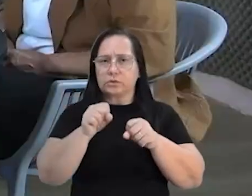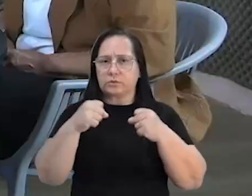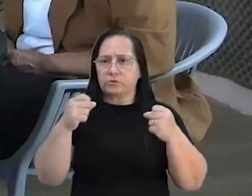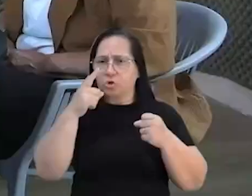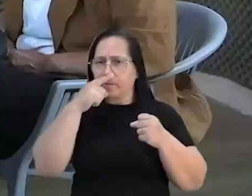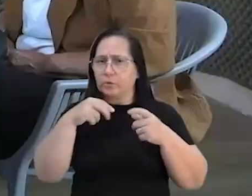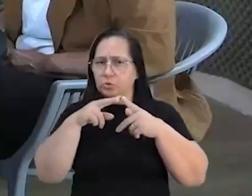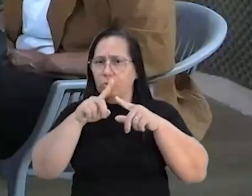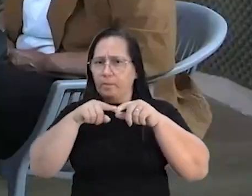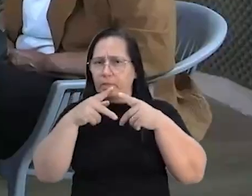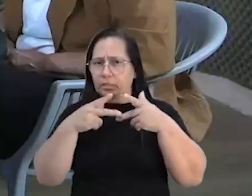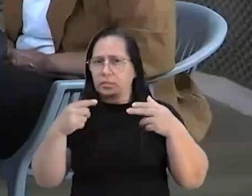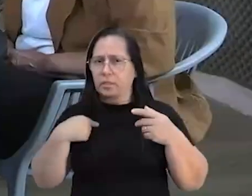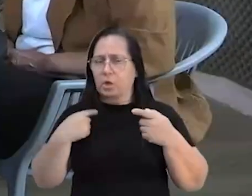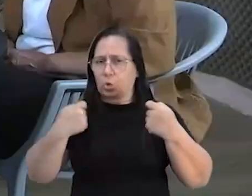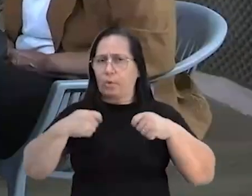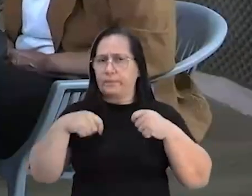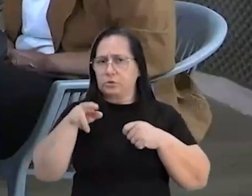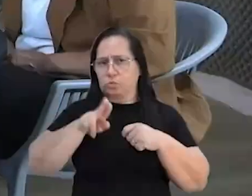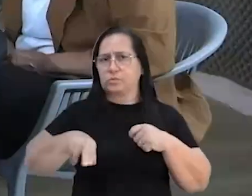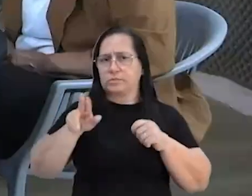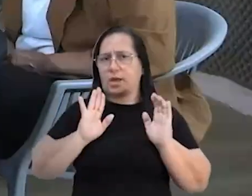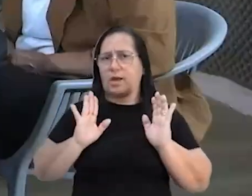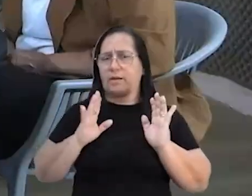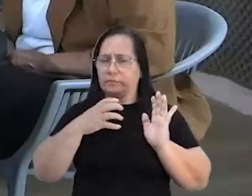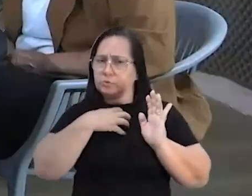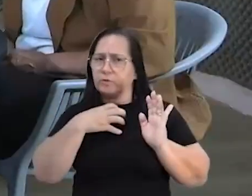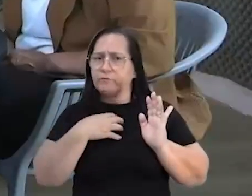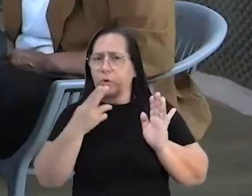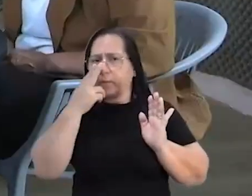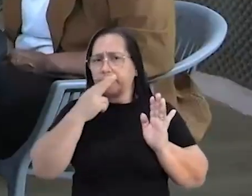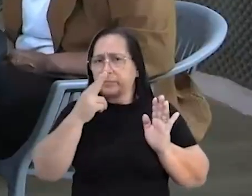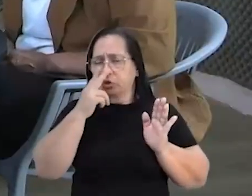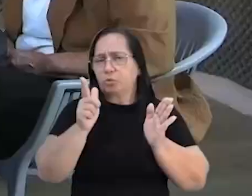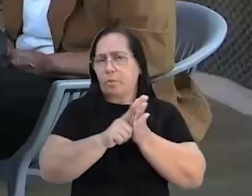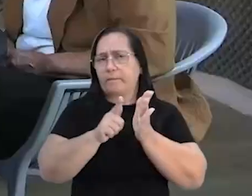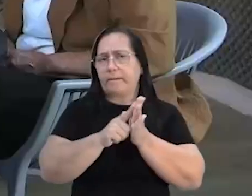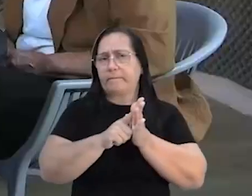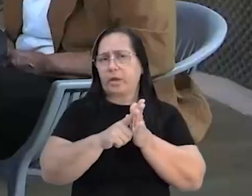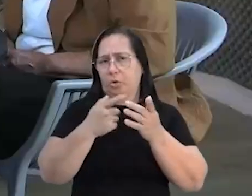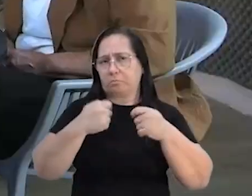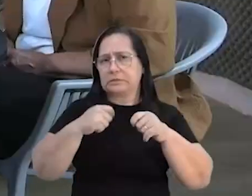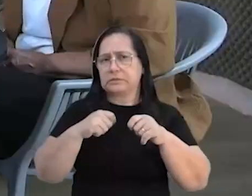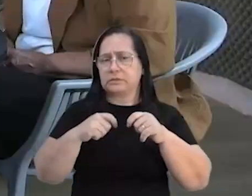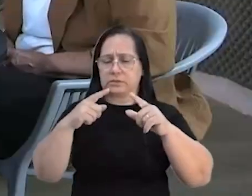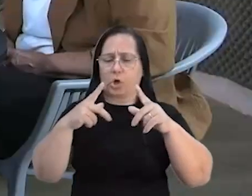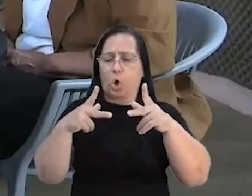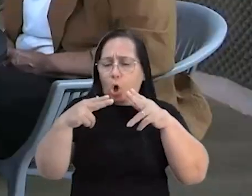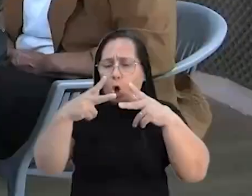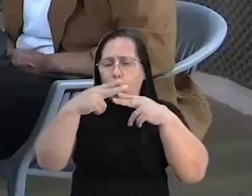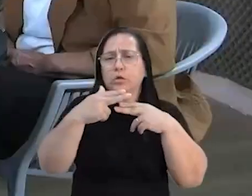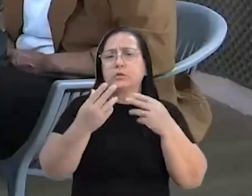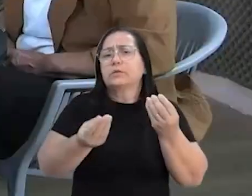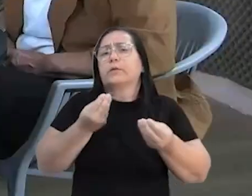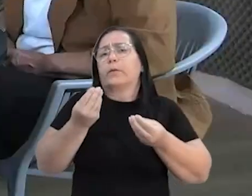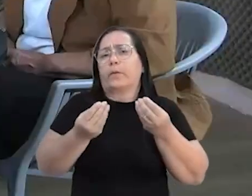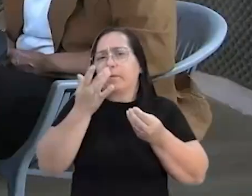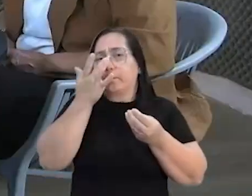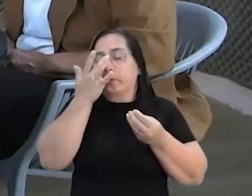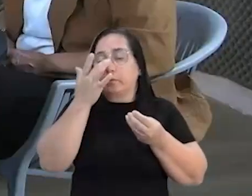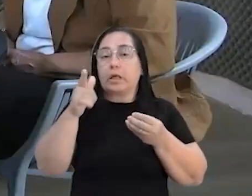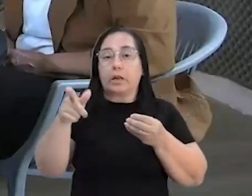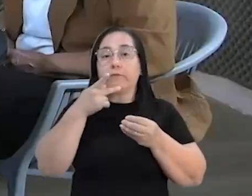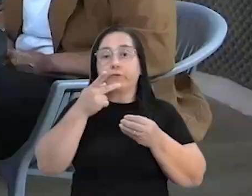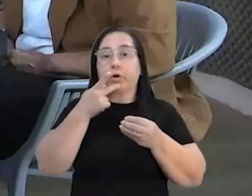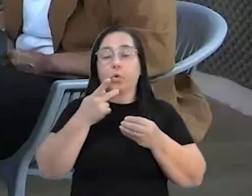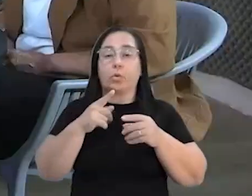mesmo material que eu tenho que utilizar? Será que é a mesma forma? Será que ele vai ter que ser quadrado, vai ter que ser retangular? Sabe? Rosana comentou,